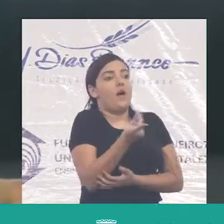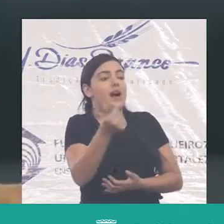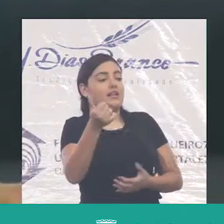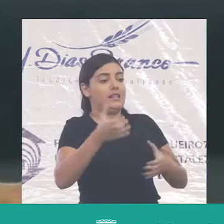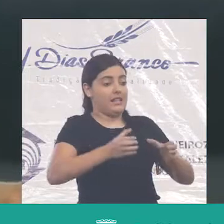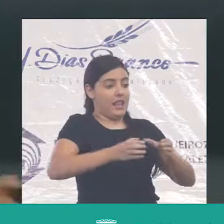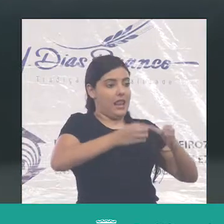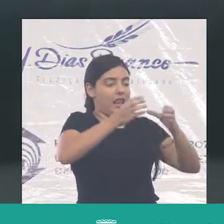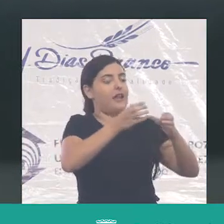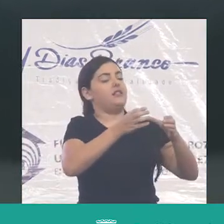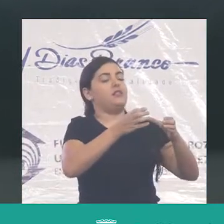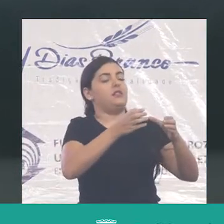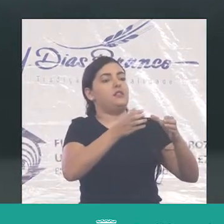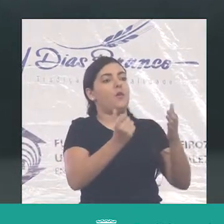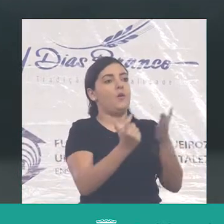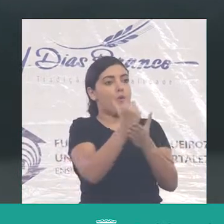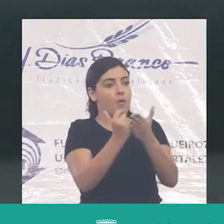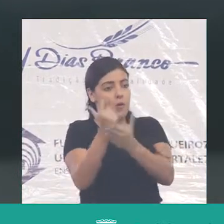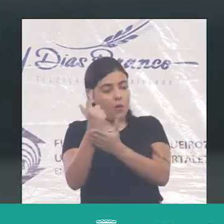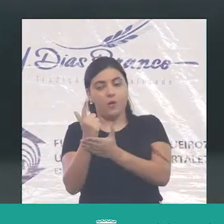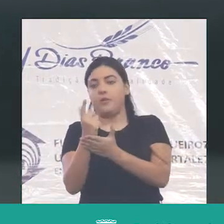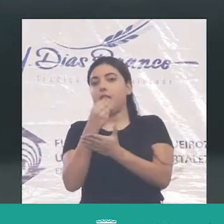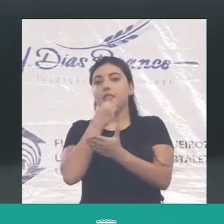deve ser comprada